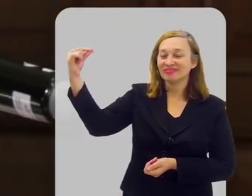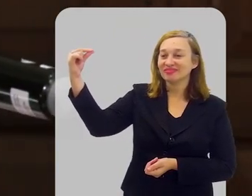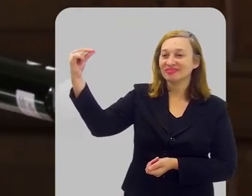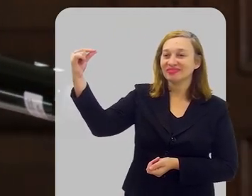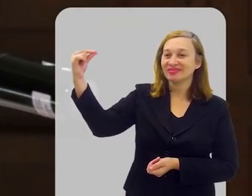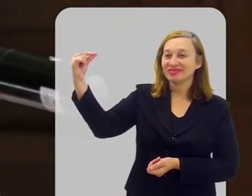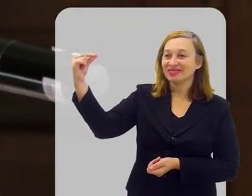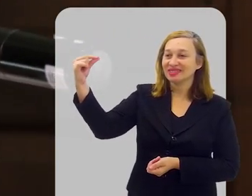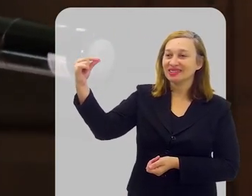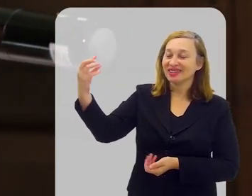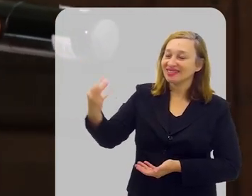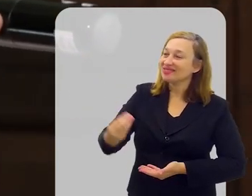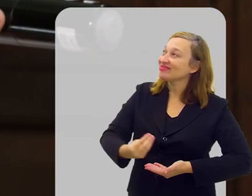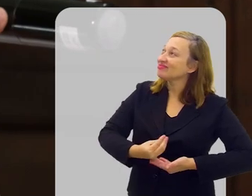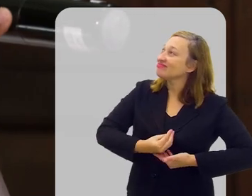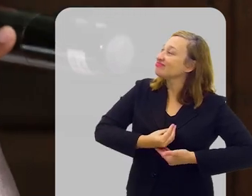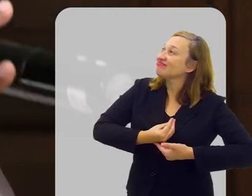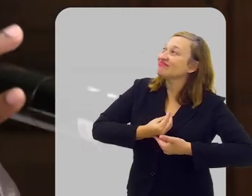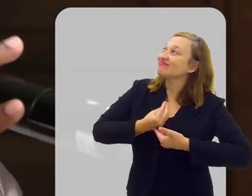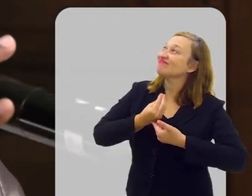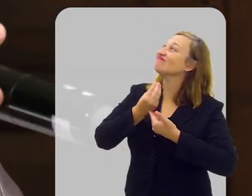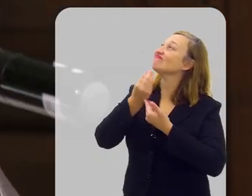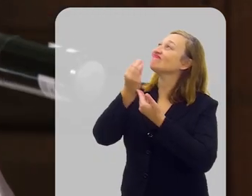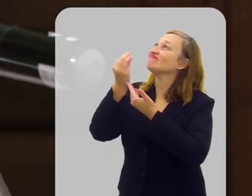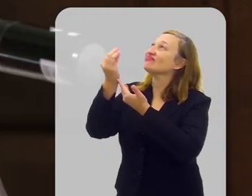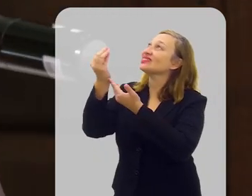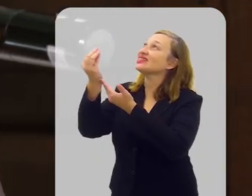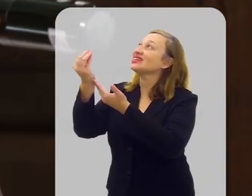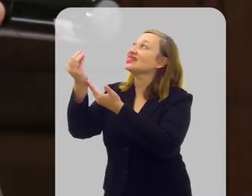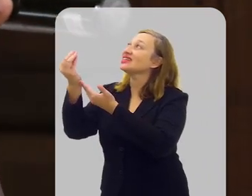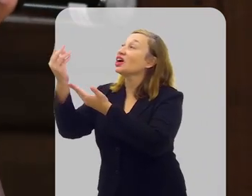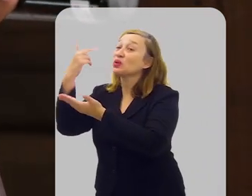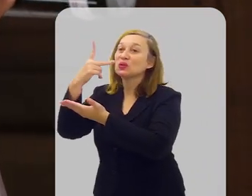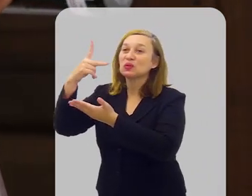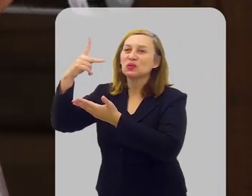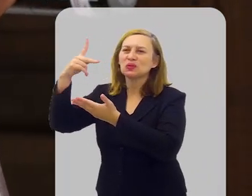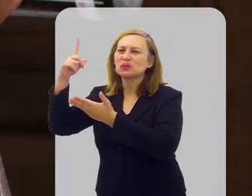Fez-me reinar em vida,